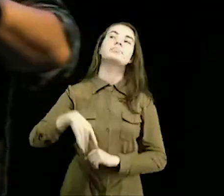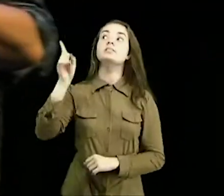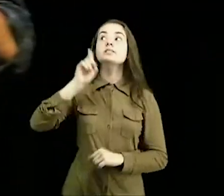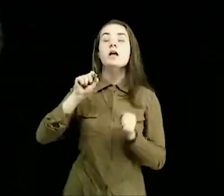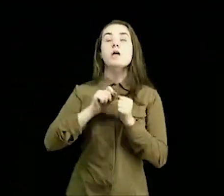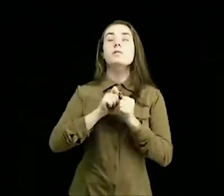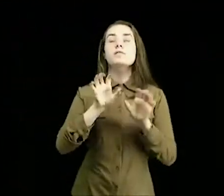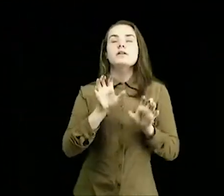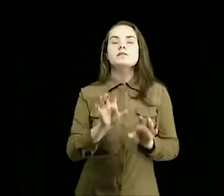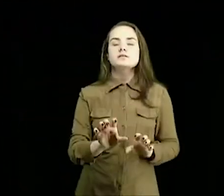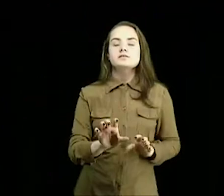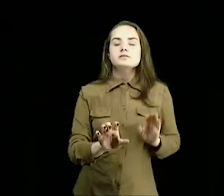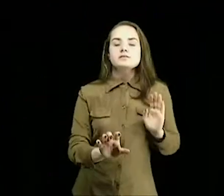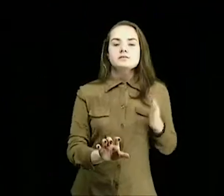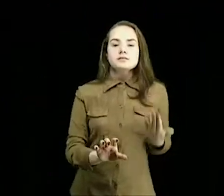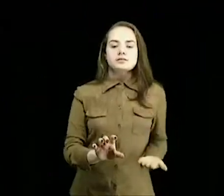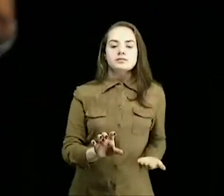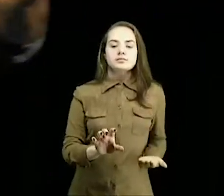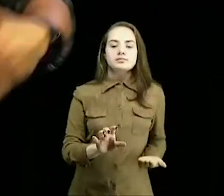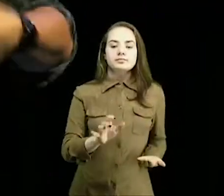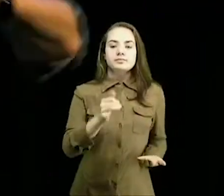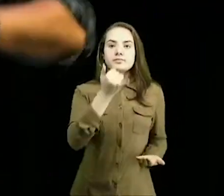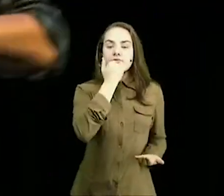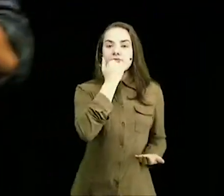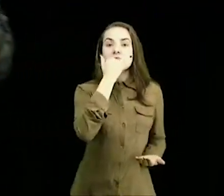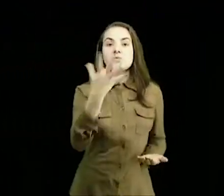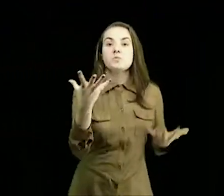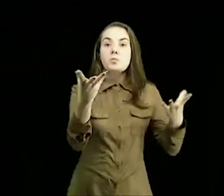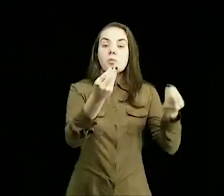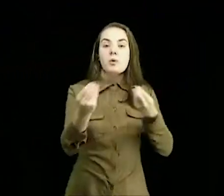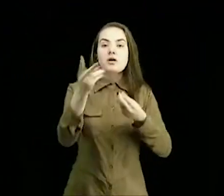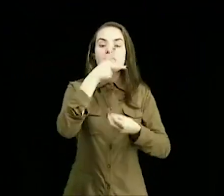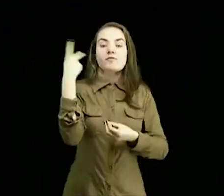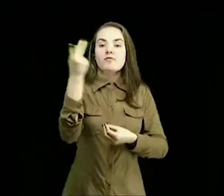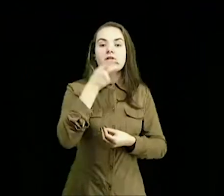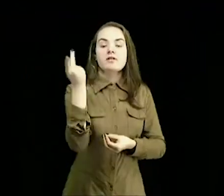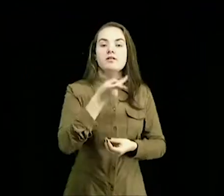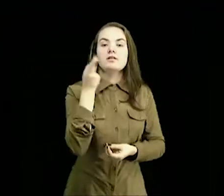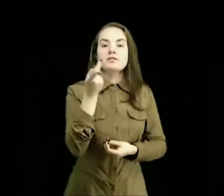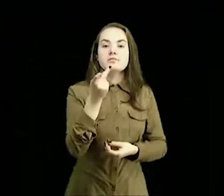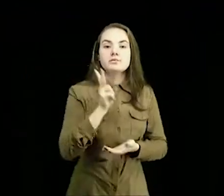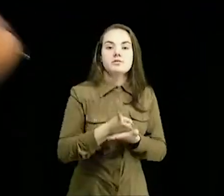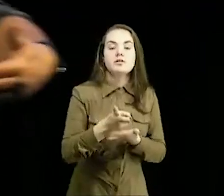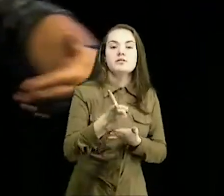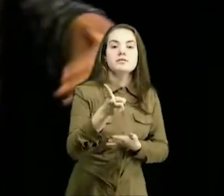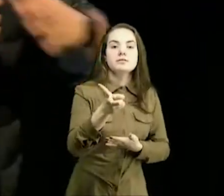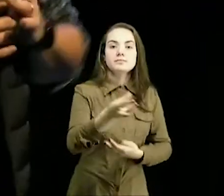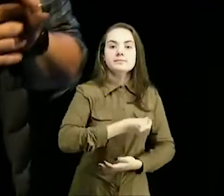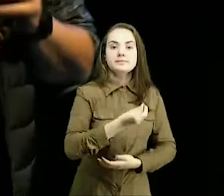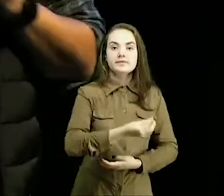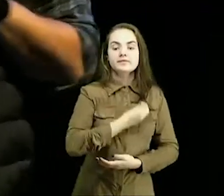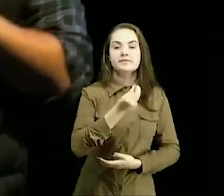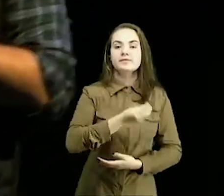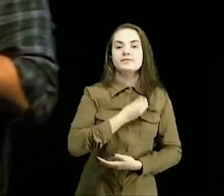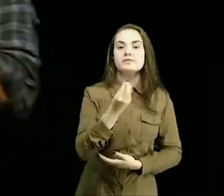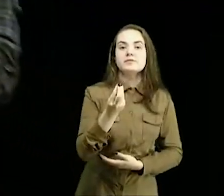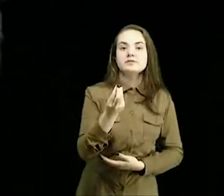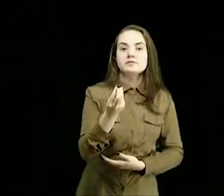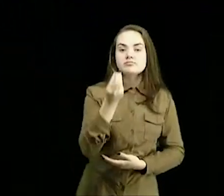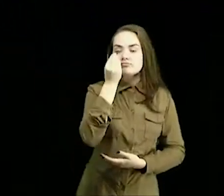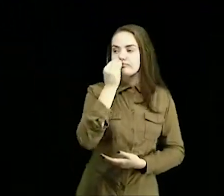assim, a desculpa de muita gente que Deus me fez assim, é para que ele continue uma vida desregrada. E